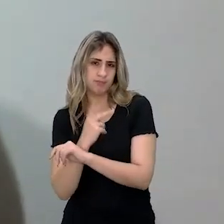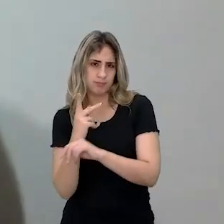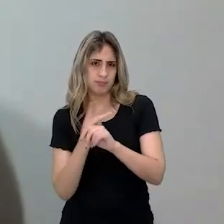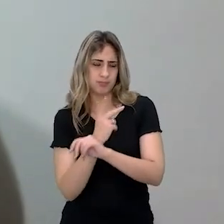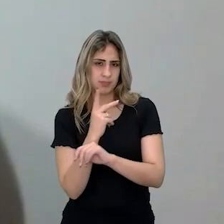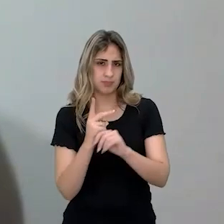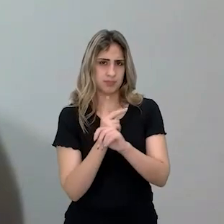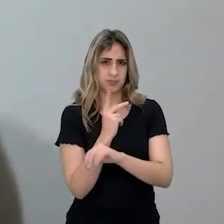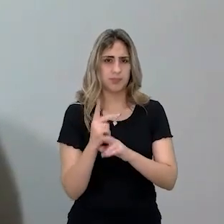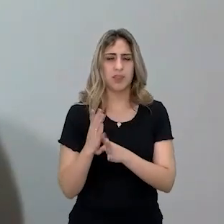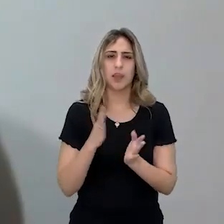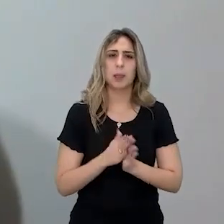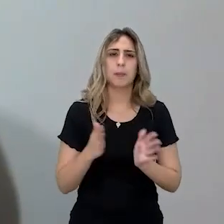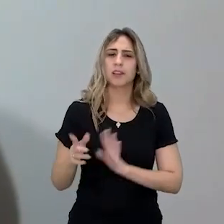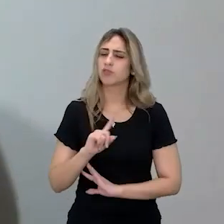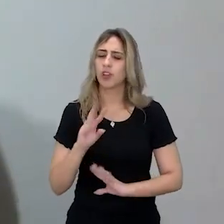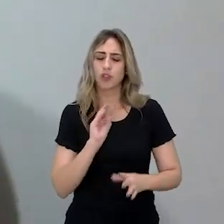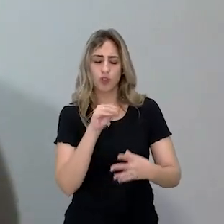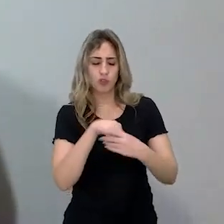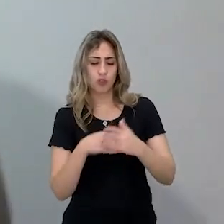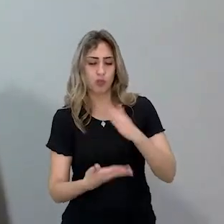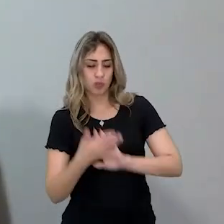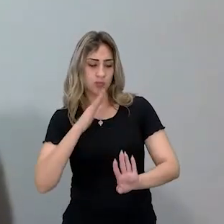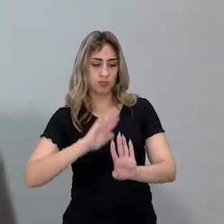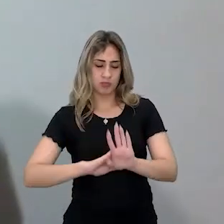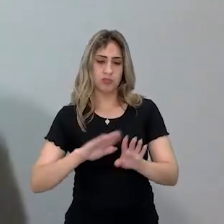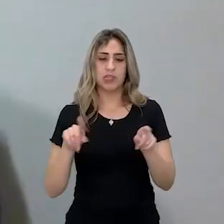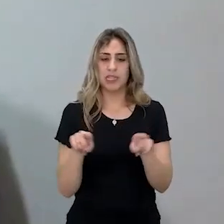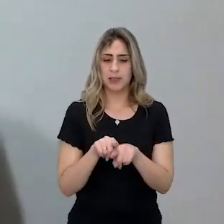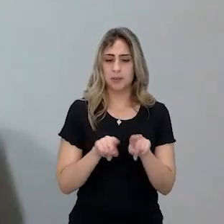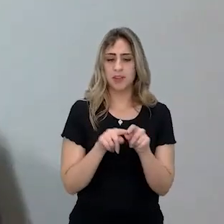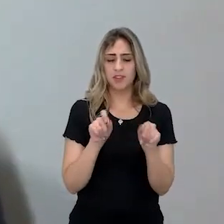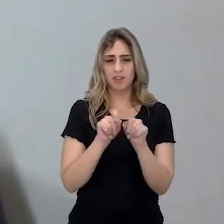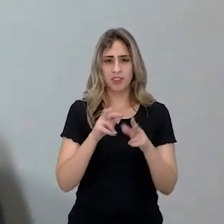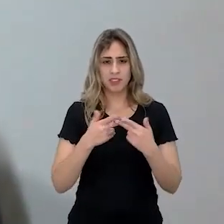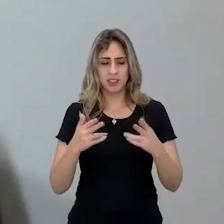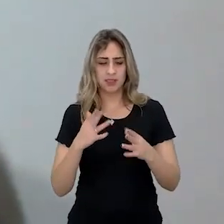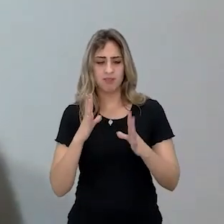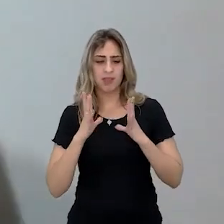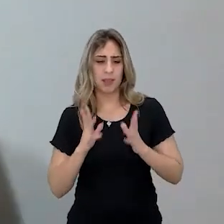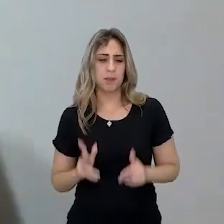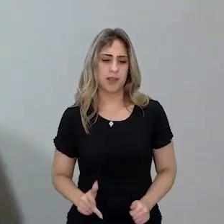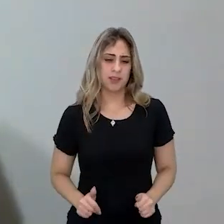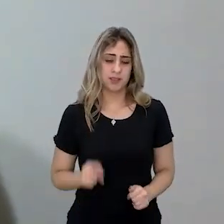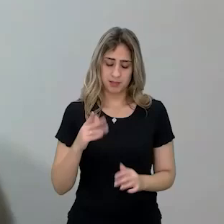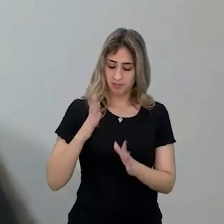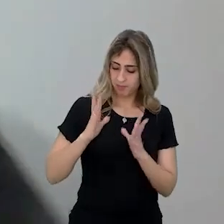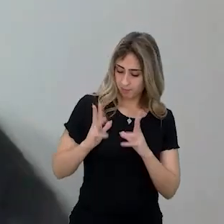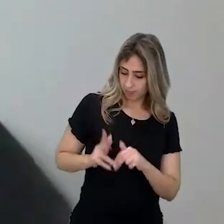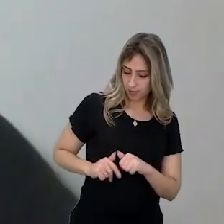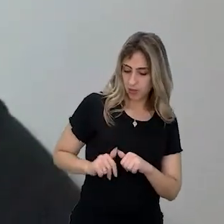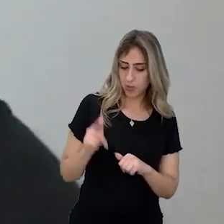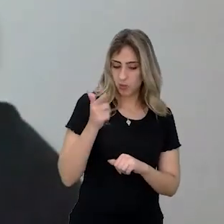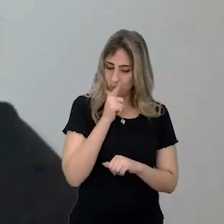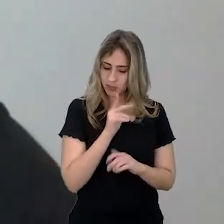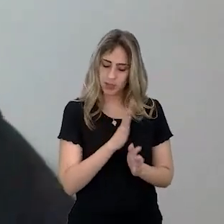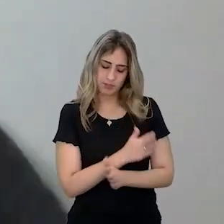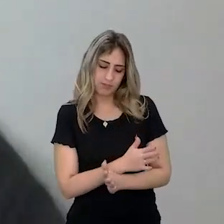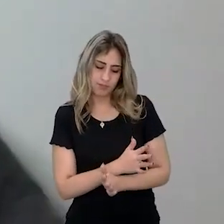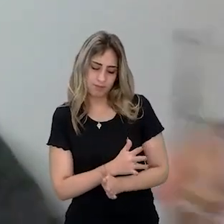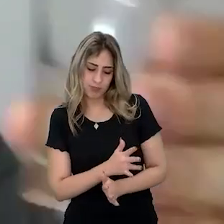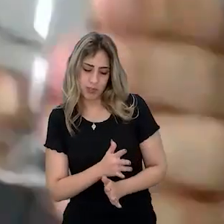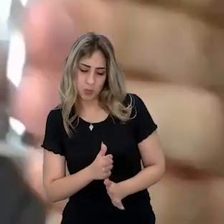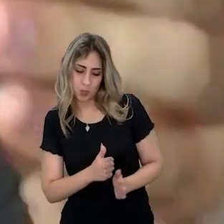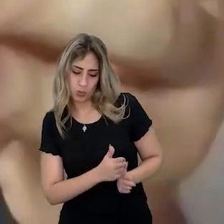a parte que não está no fundo, apenas o sobrenadante, e fazer a filtração. Aí nessa filtração a gente espera, né, depois do